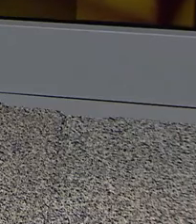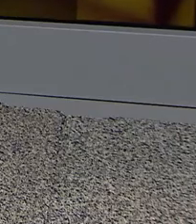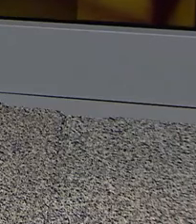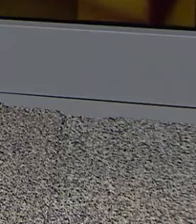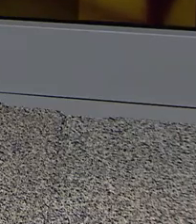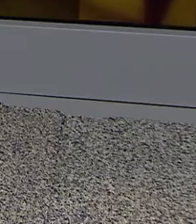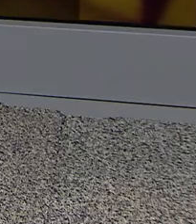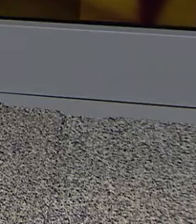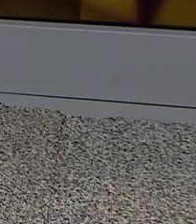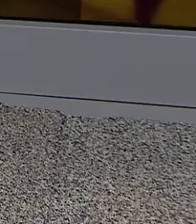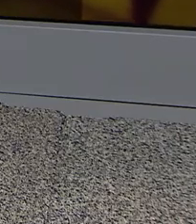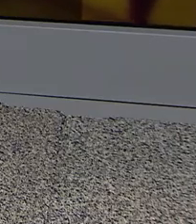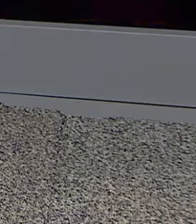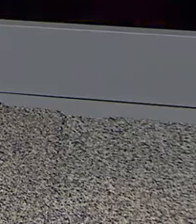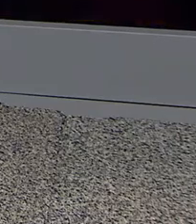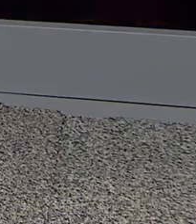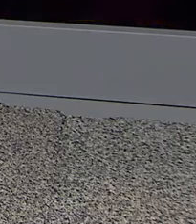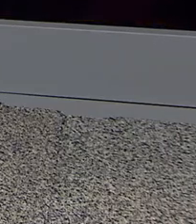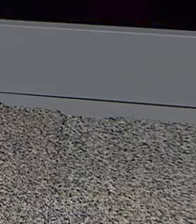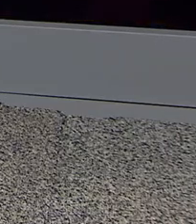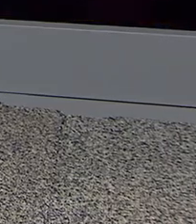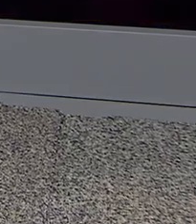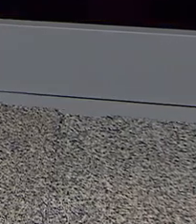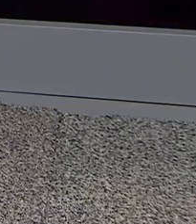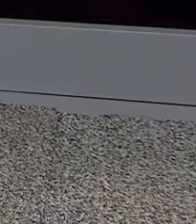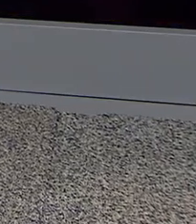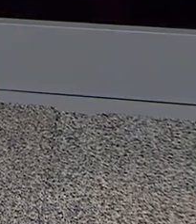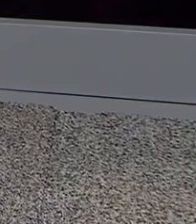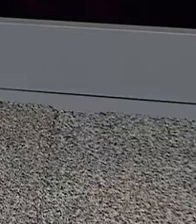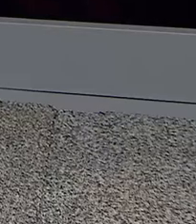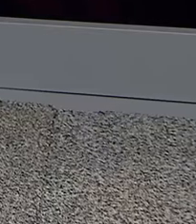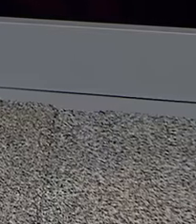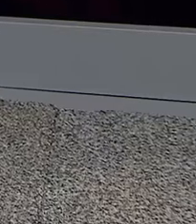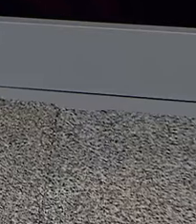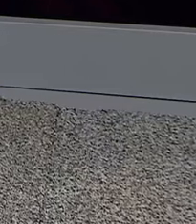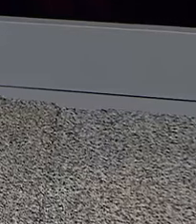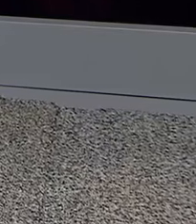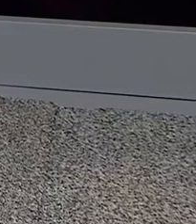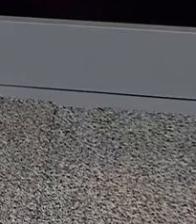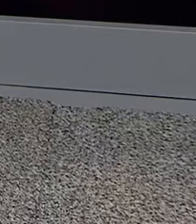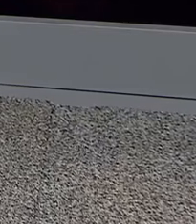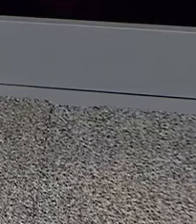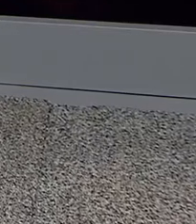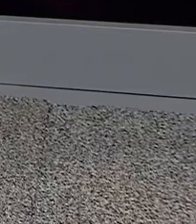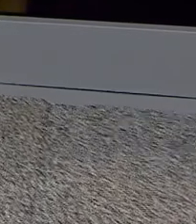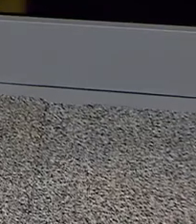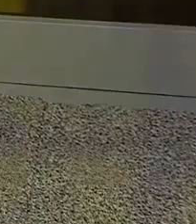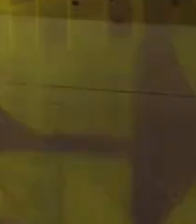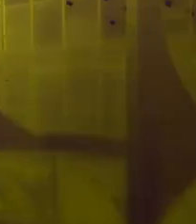deficiência nós ficamos por aqui continue com a gente na nbr a tv do governo federal